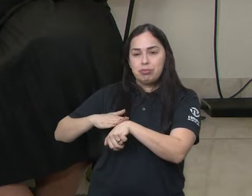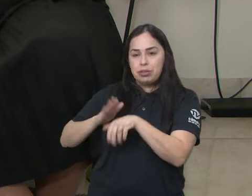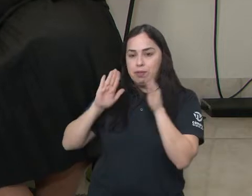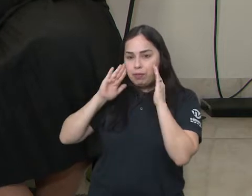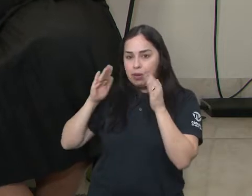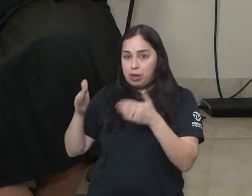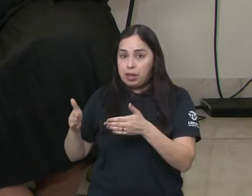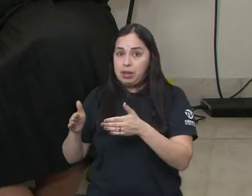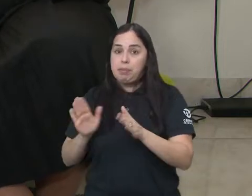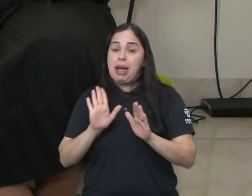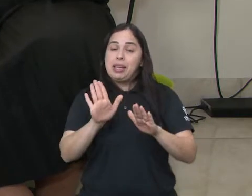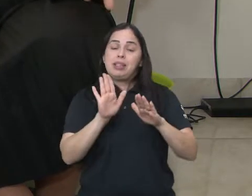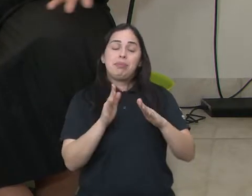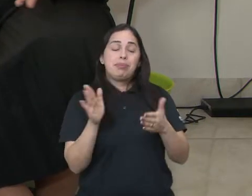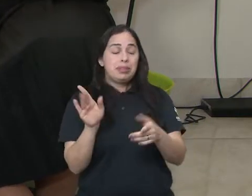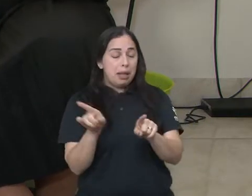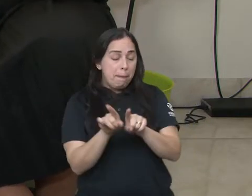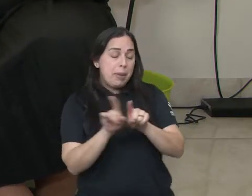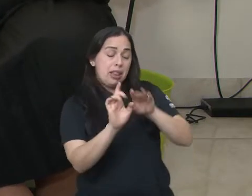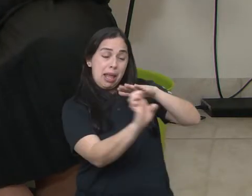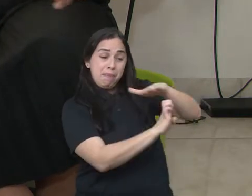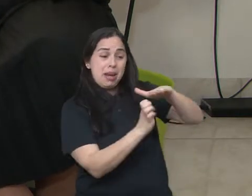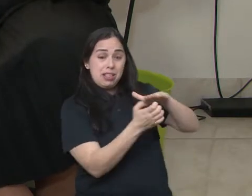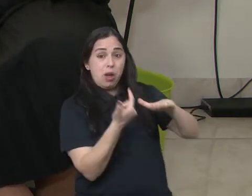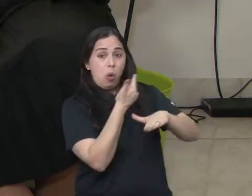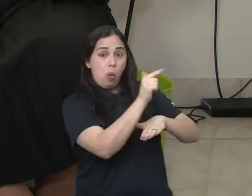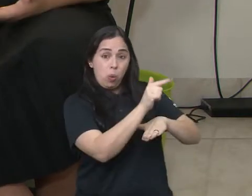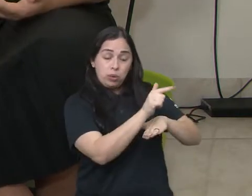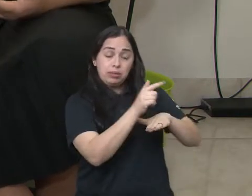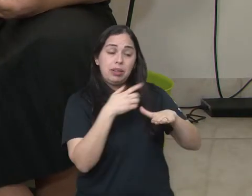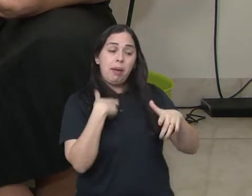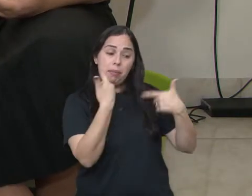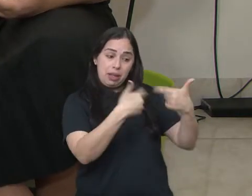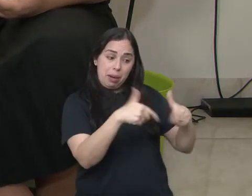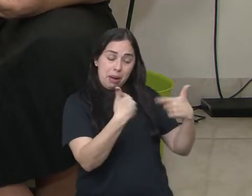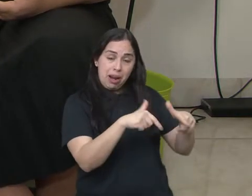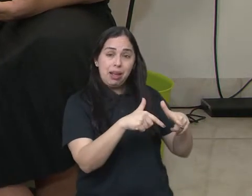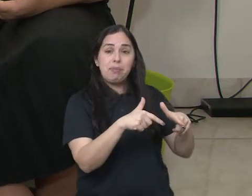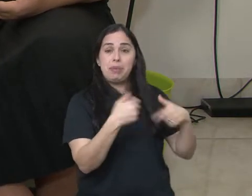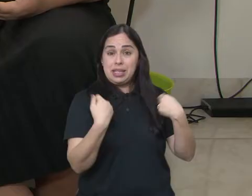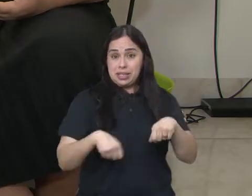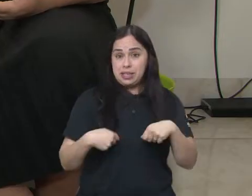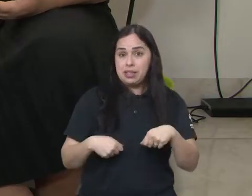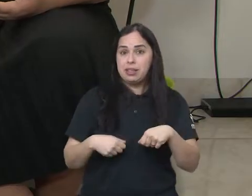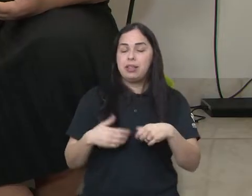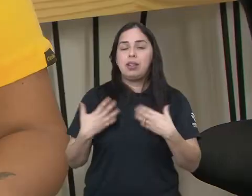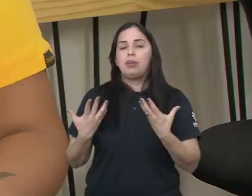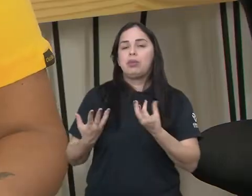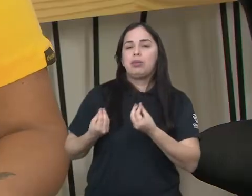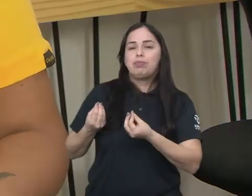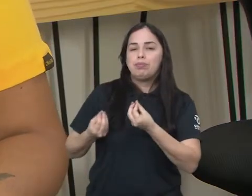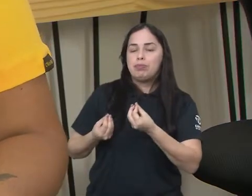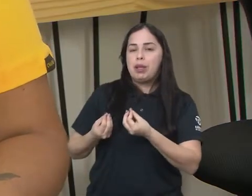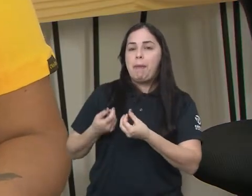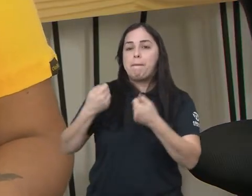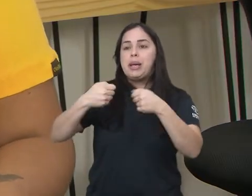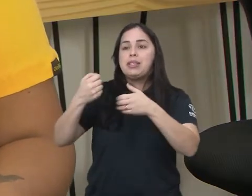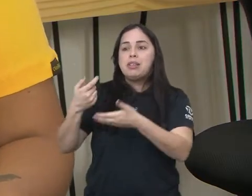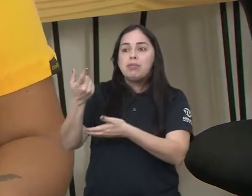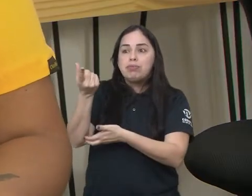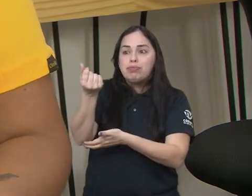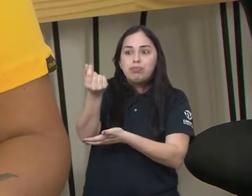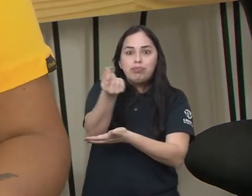tenho que dividir com a minha empresa, com as outras coisas que eu tenho que fazer, com o meu trabalho. Então, a única forma viável de eu conseguir fazer isso era um